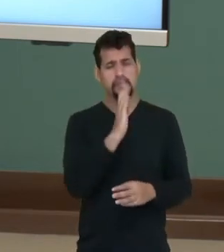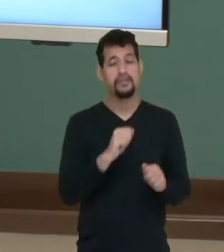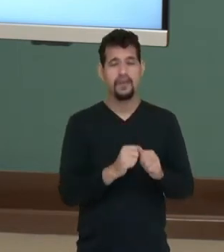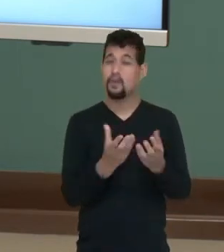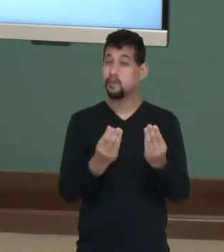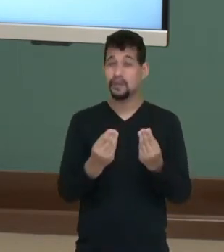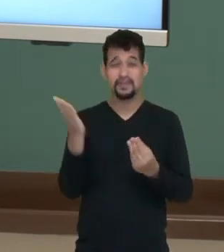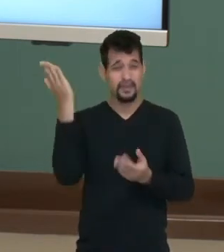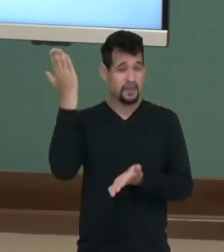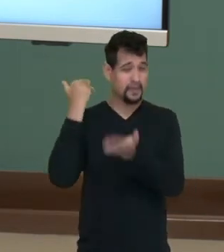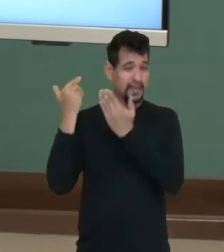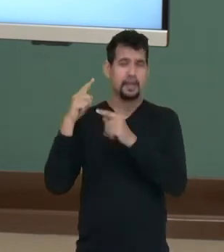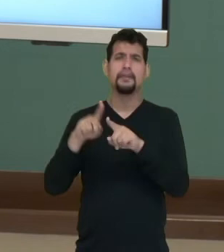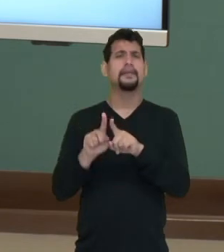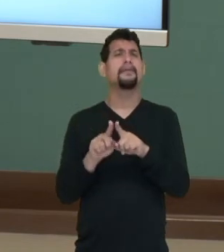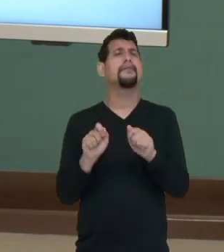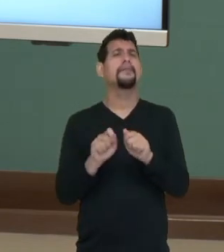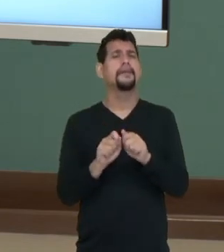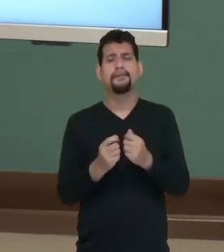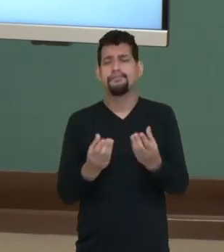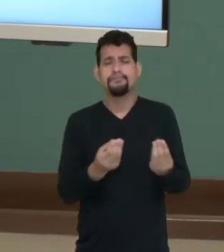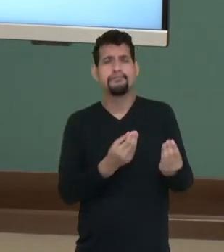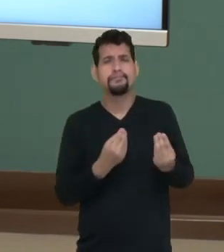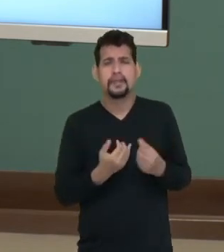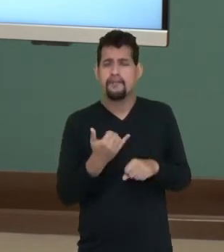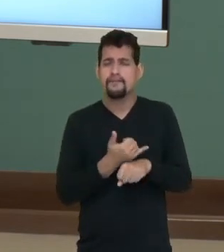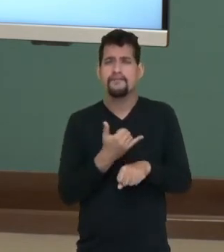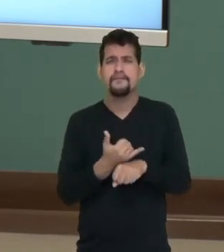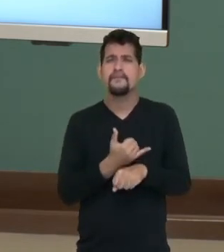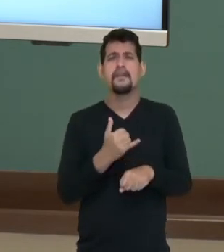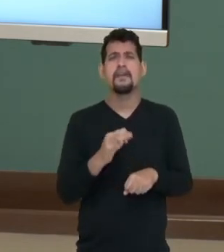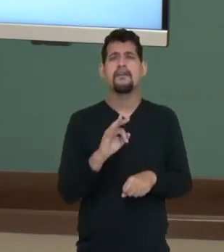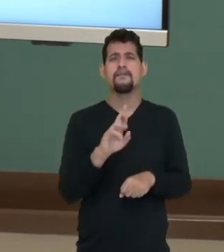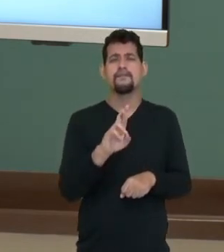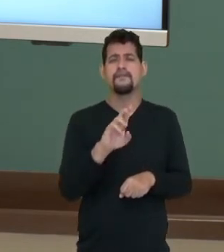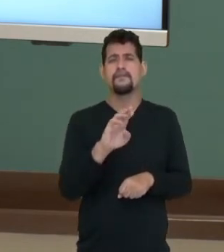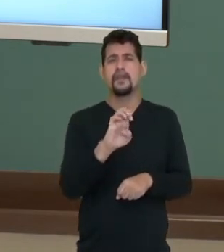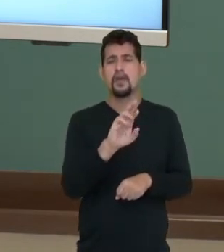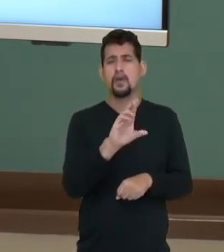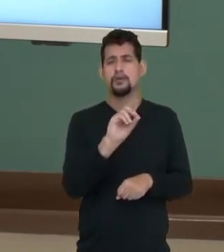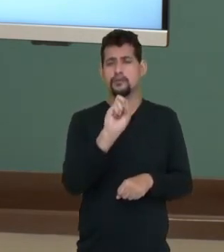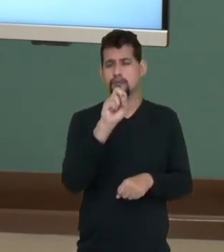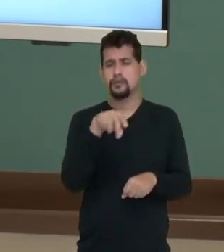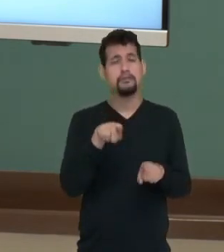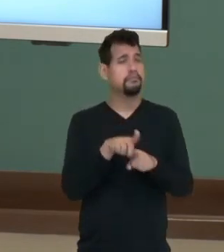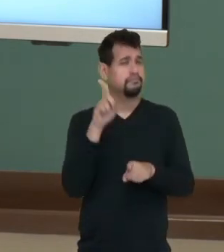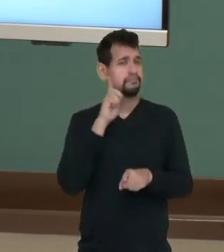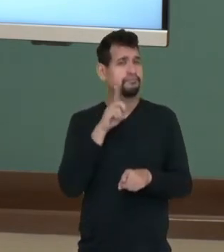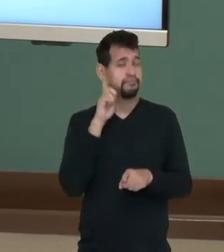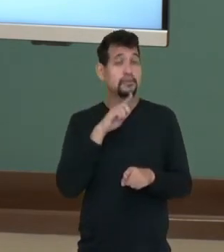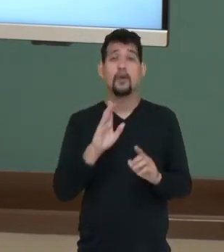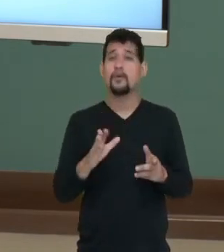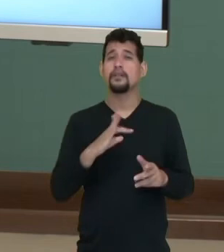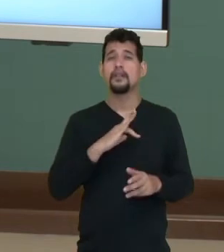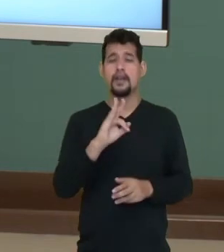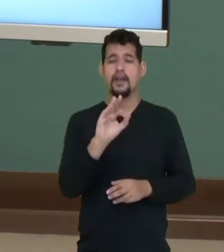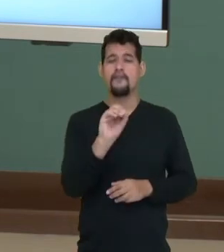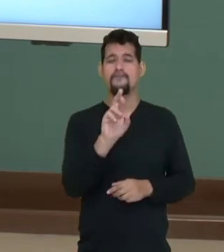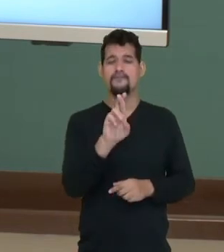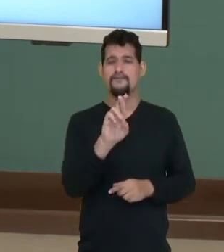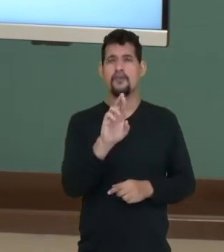passado, mas também entrou aí também a Massey Ferguson dos Estados Unidos, né? Atualmente tem a Ford também que